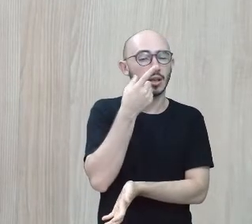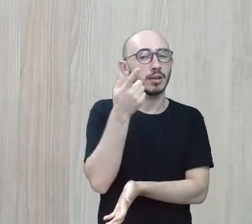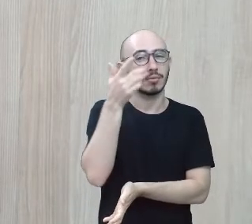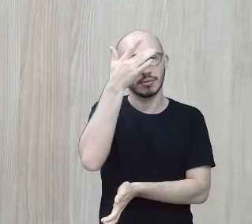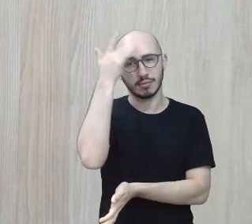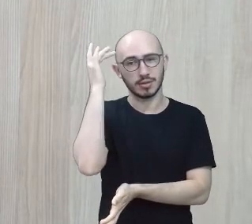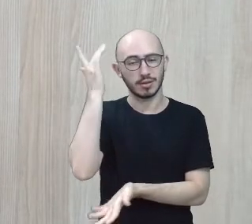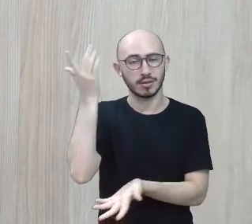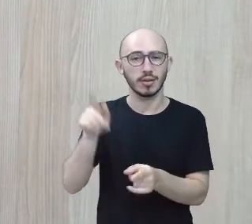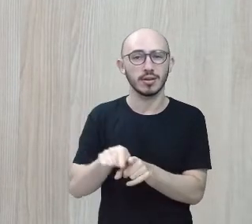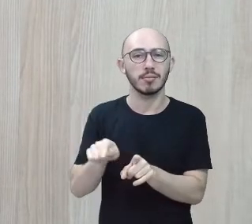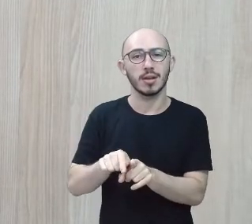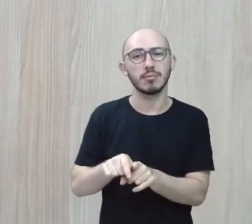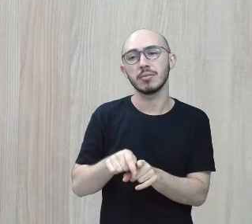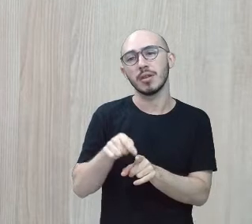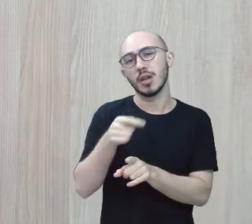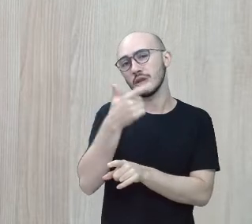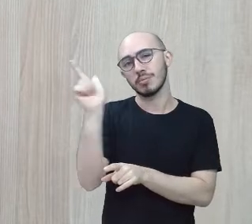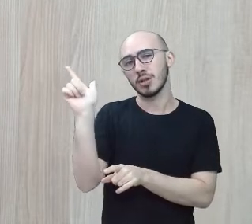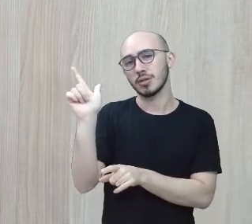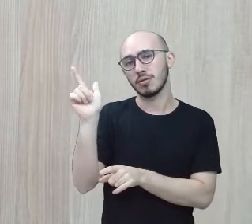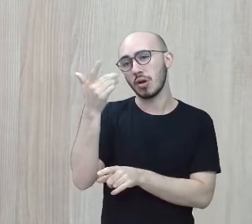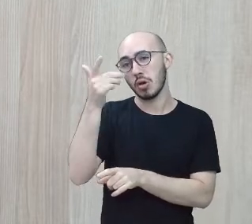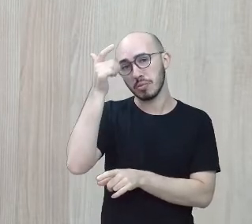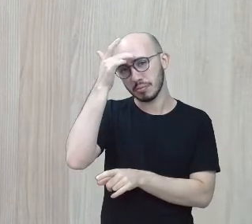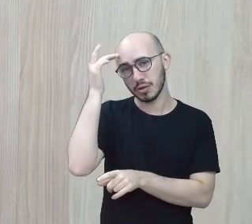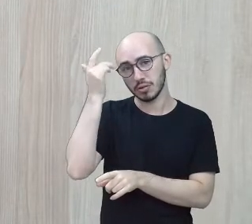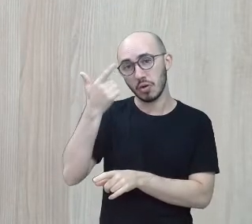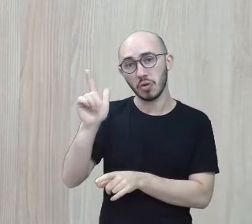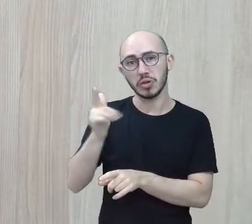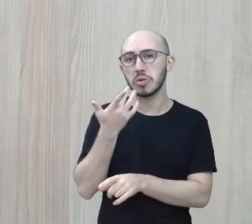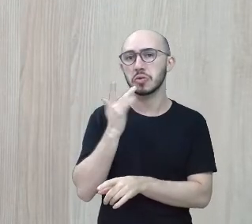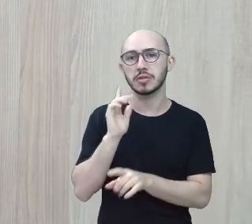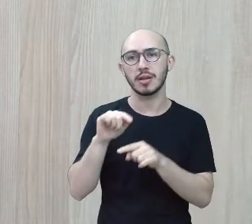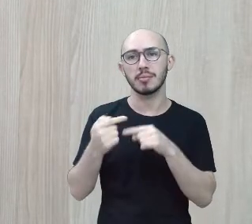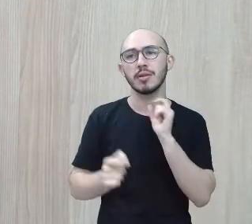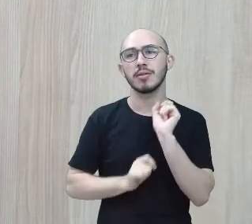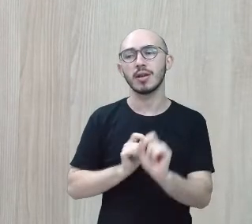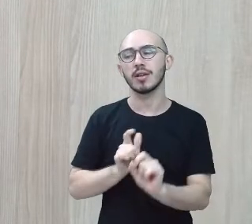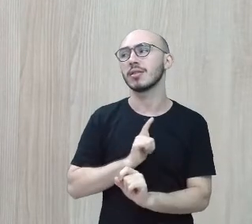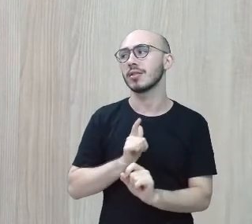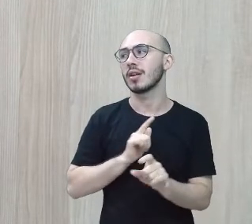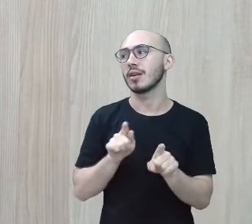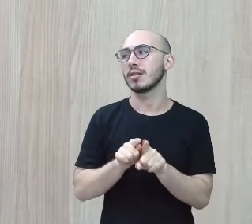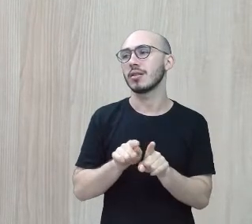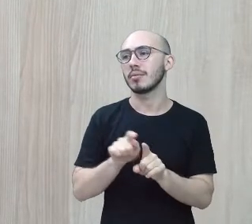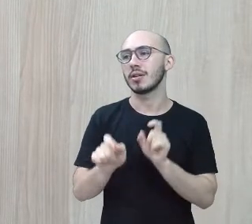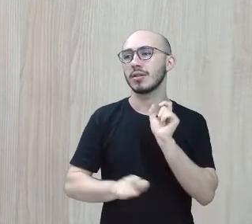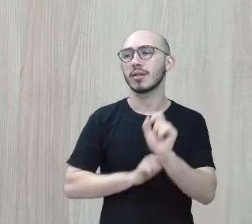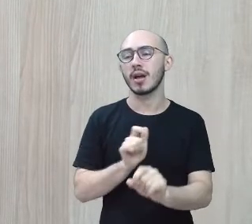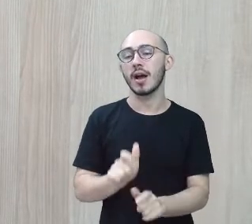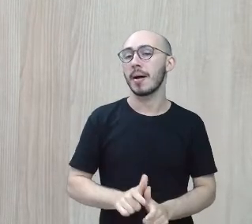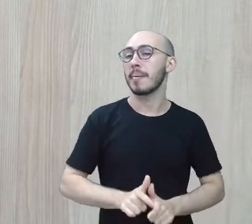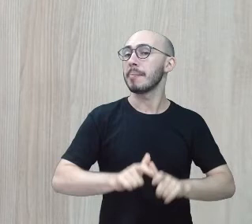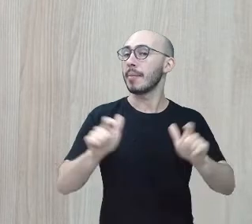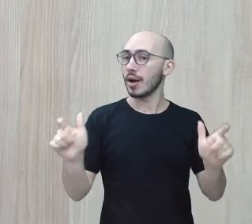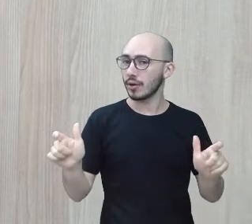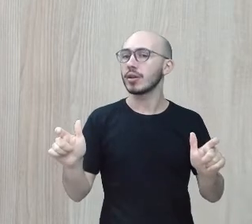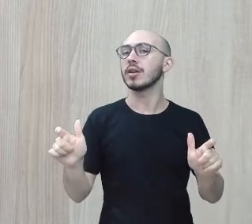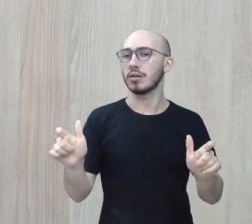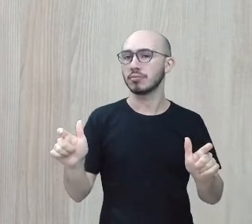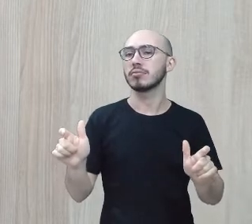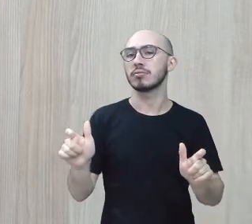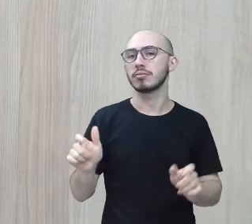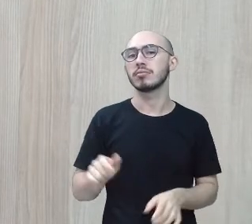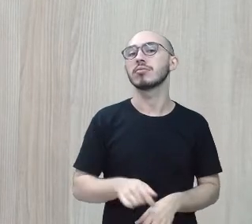que talvez a pessoa não quisesse contar. Olha, temos a biografia não autorizada. Mas, na maioria dos casos, o